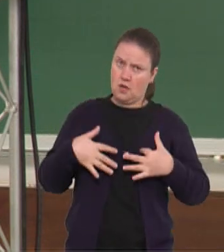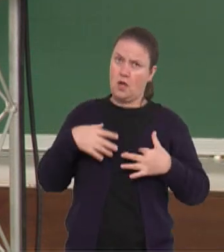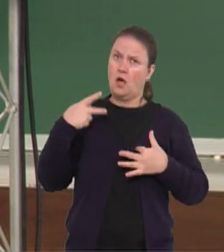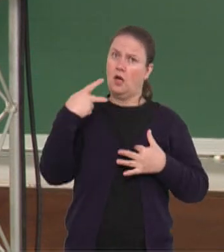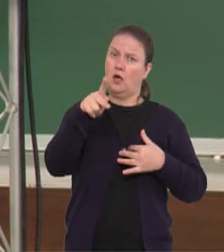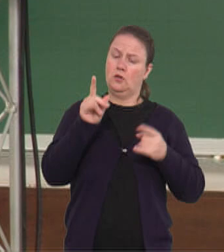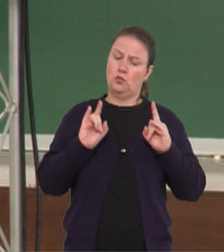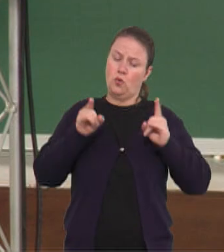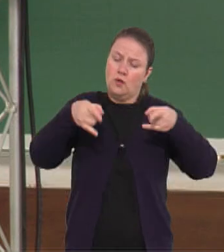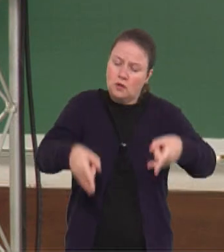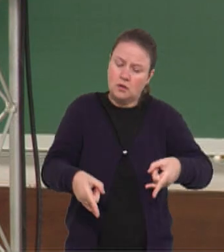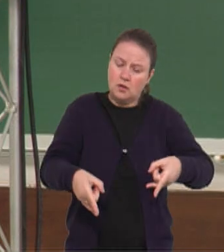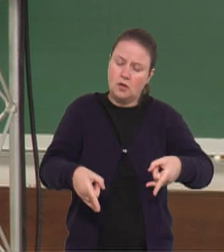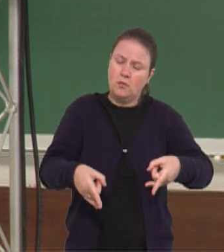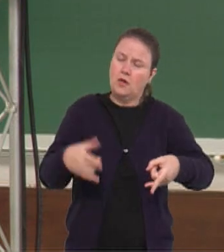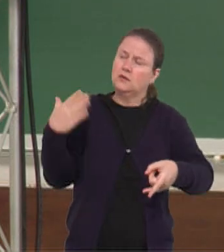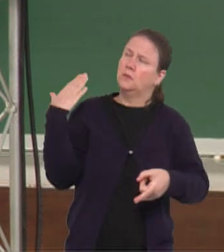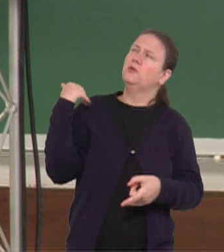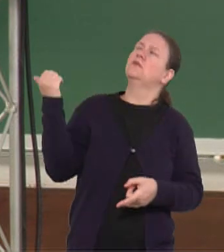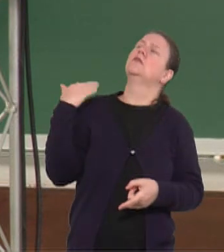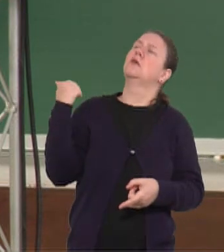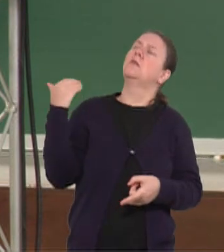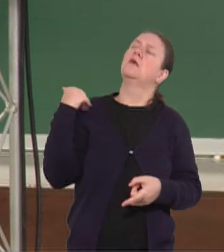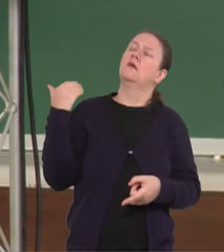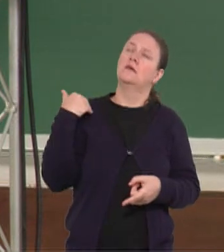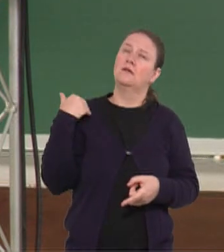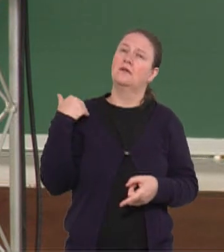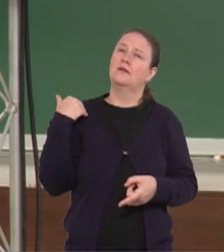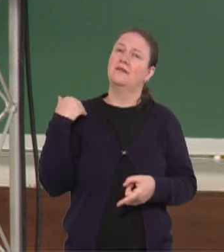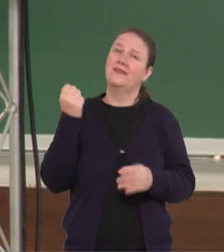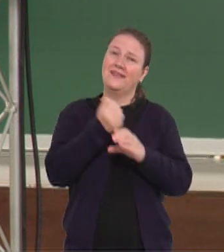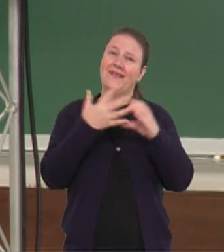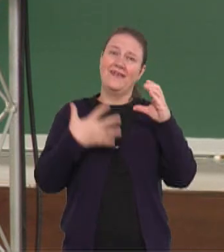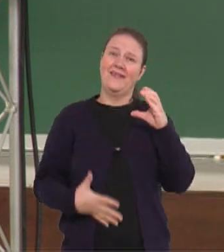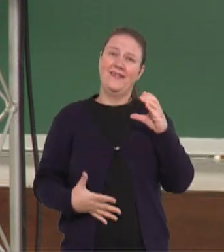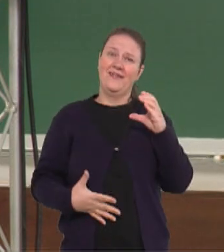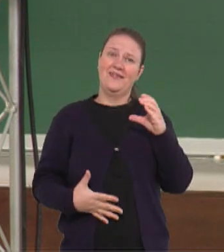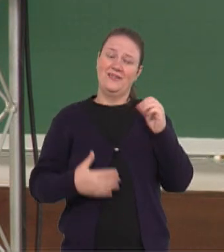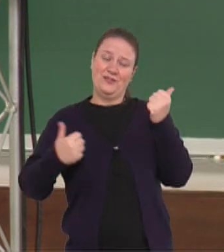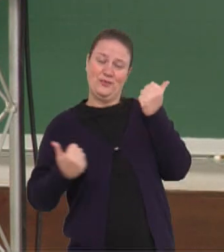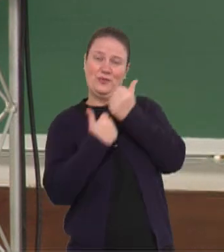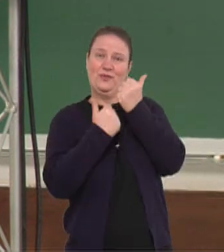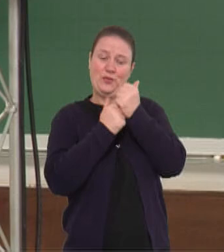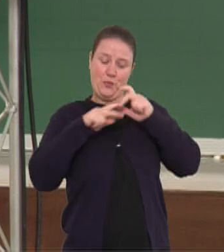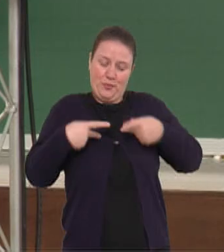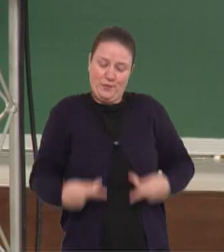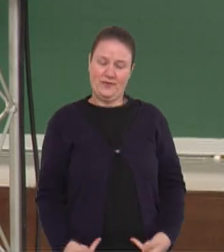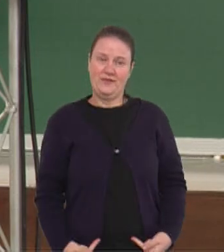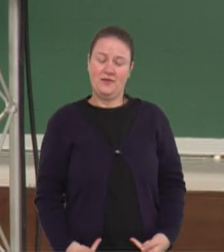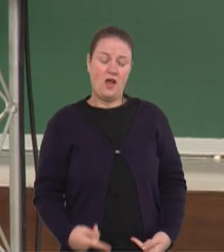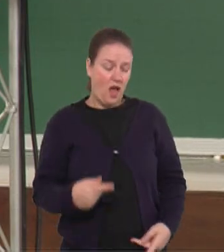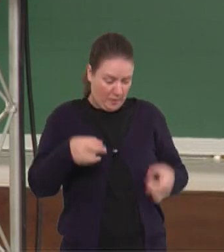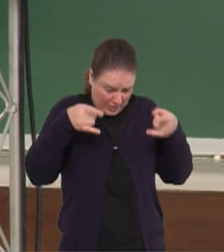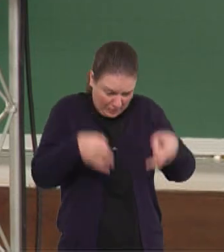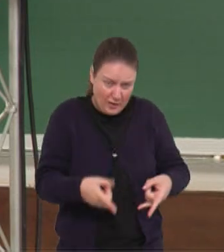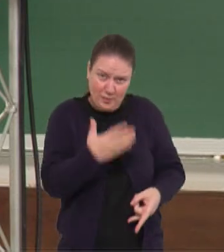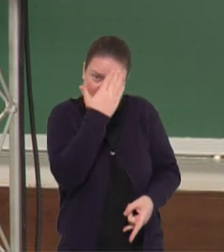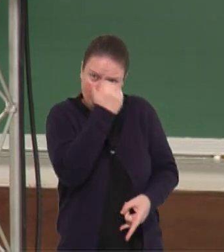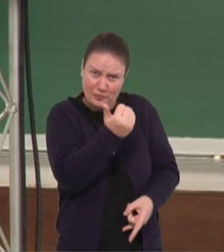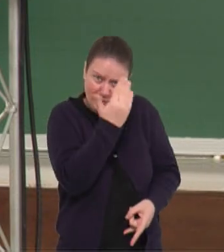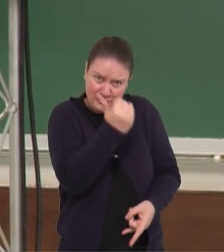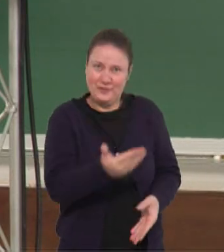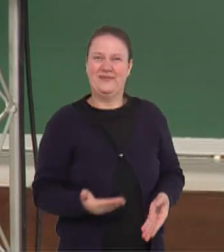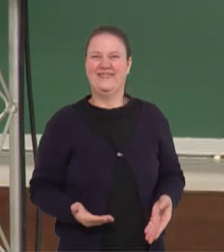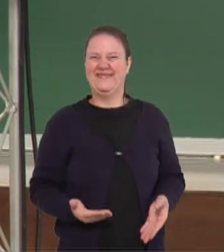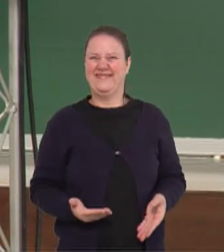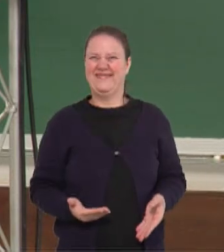te chama, você está dando para a cama uma característica humana. Portanto, você fez uma prosopopeia. É fácil. Com o tempo a